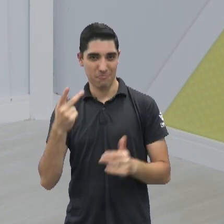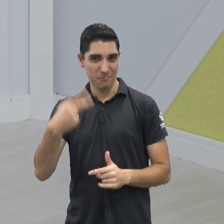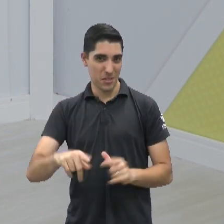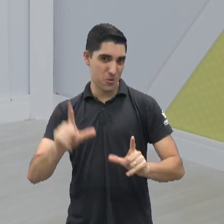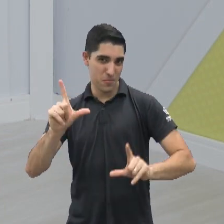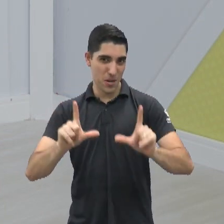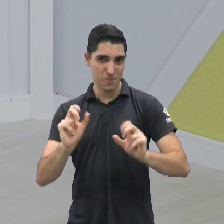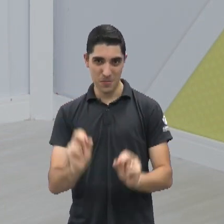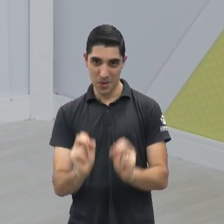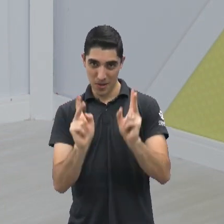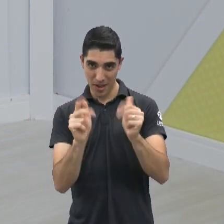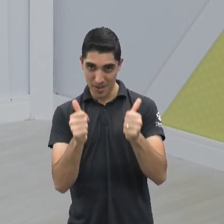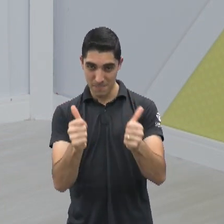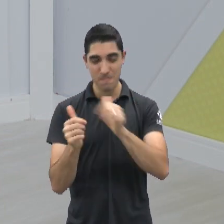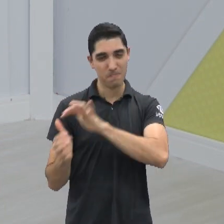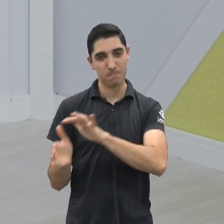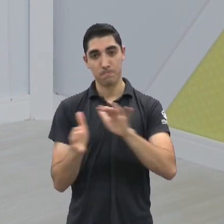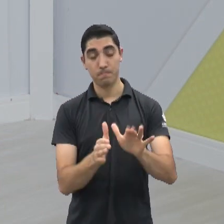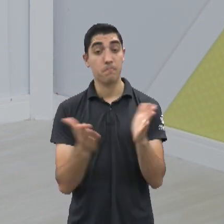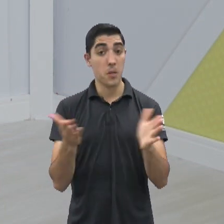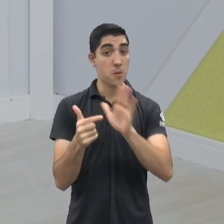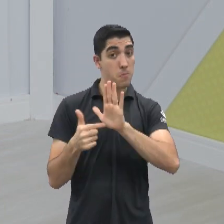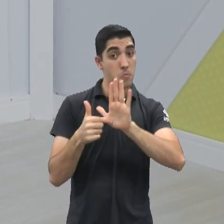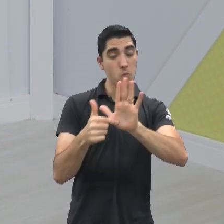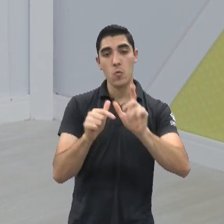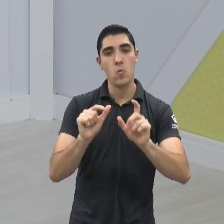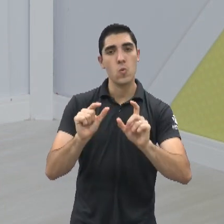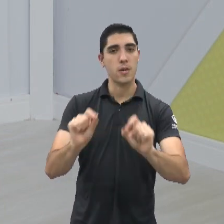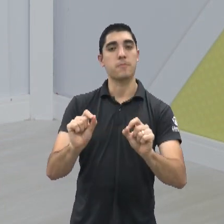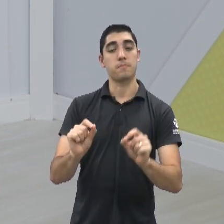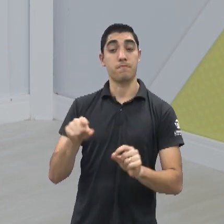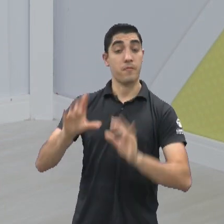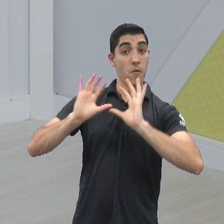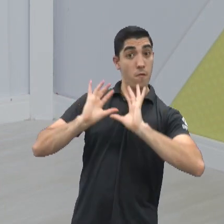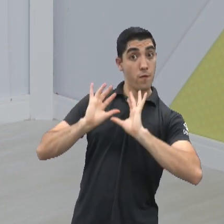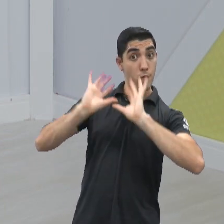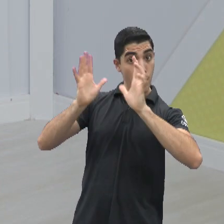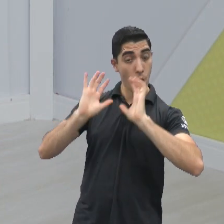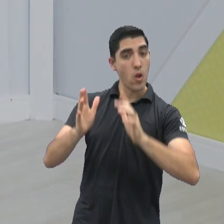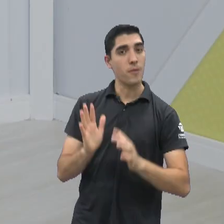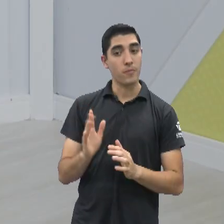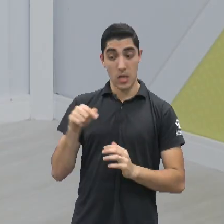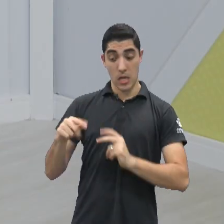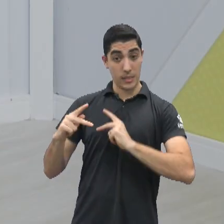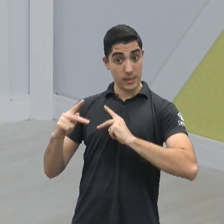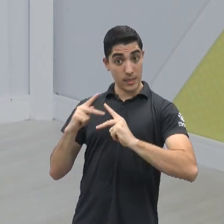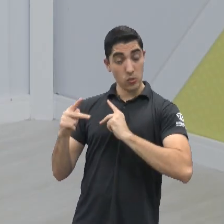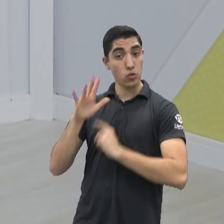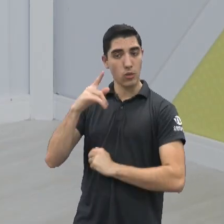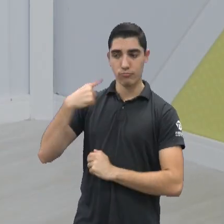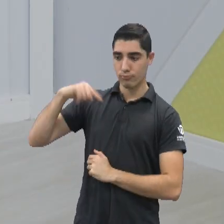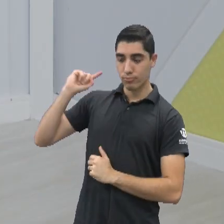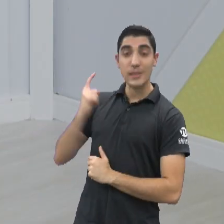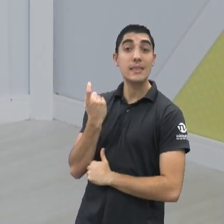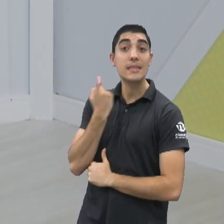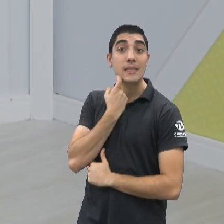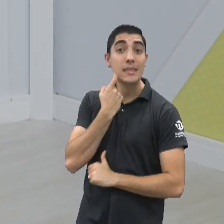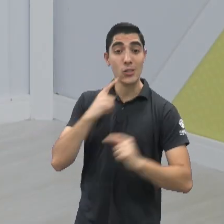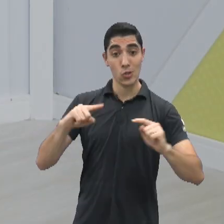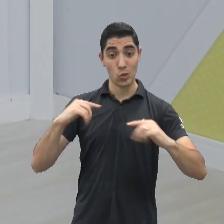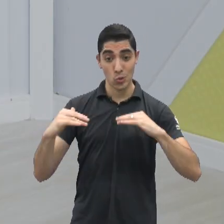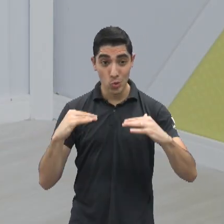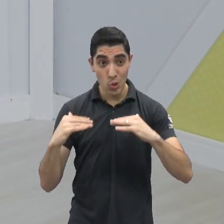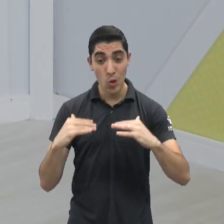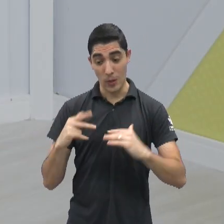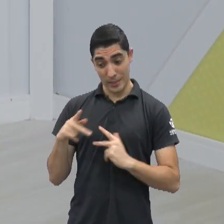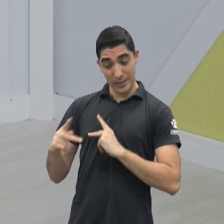E para começar o Hora do Esporte de hoje, a gente fala de vôlei, porque o São José entrou em quadra na última sexta-feira, querendo se